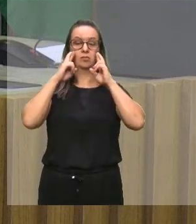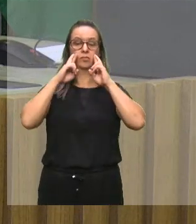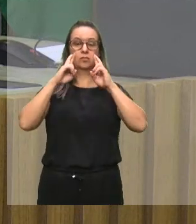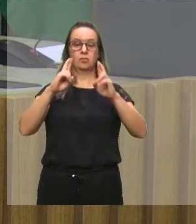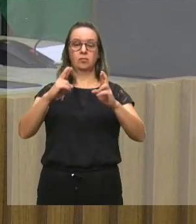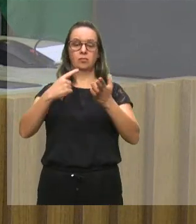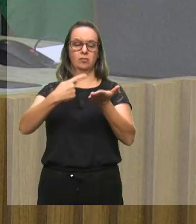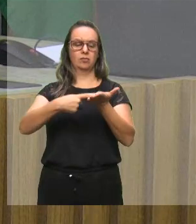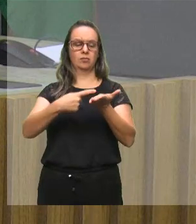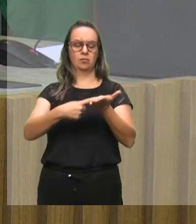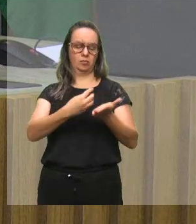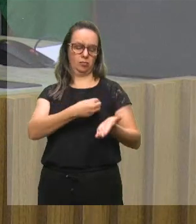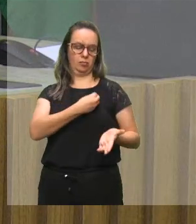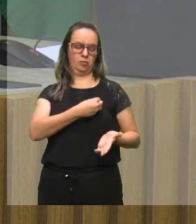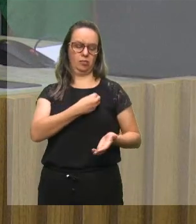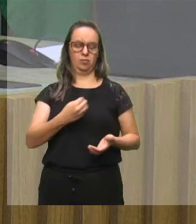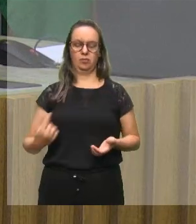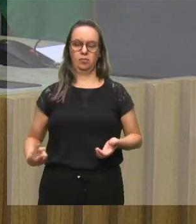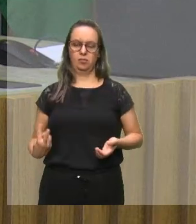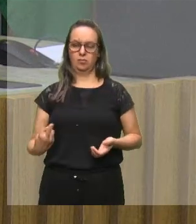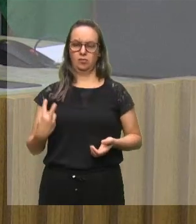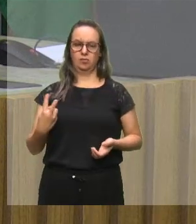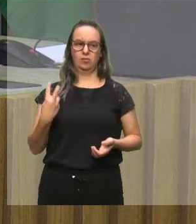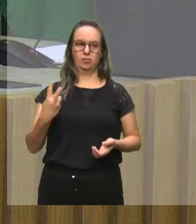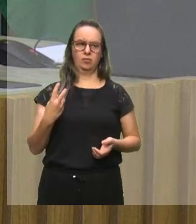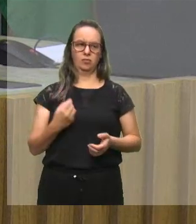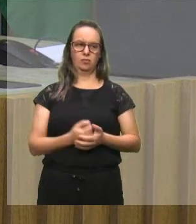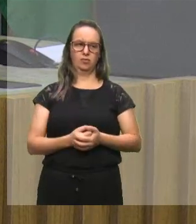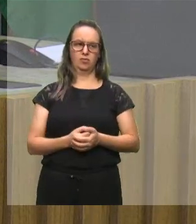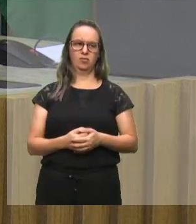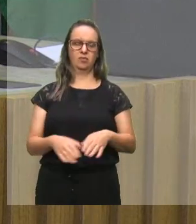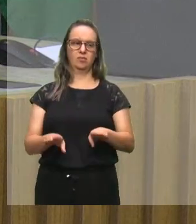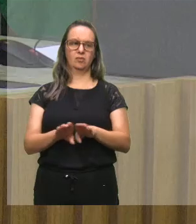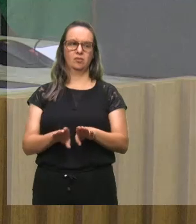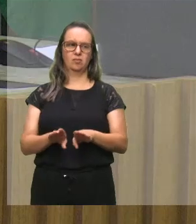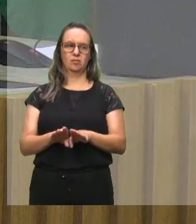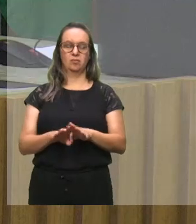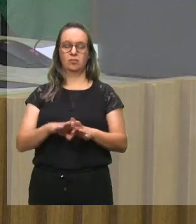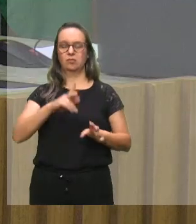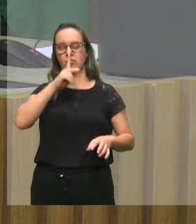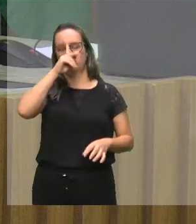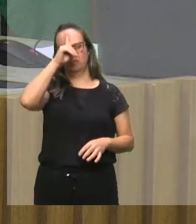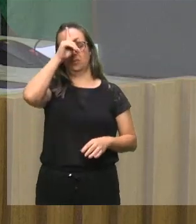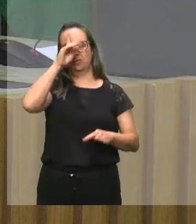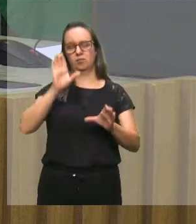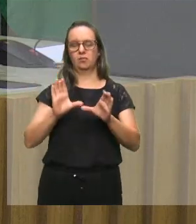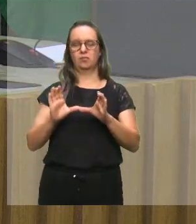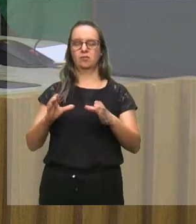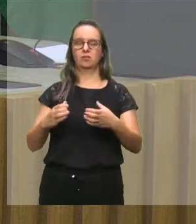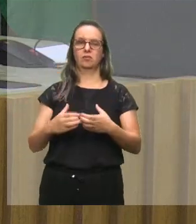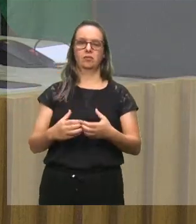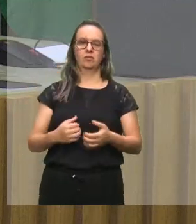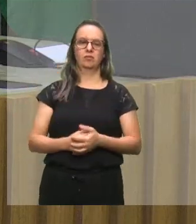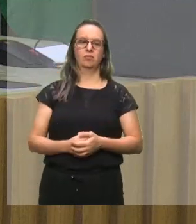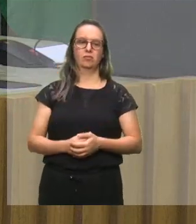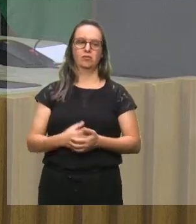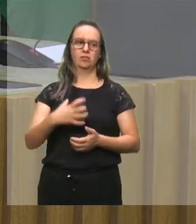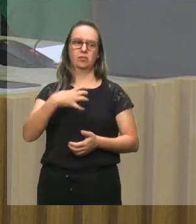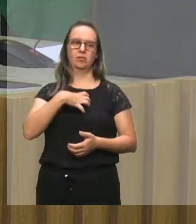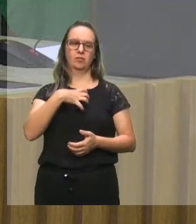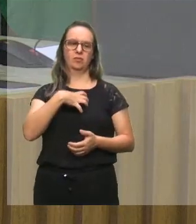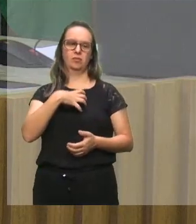com a valorização dos vínculos e, principalmente, com o fortalecimento comunitário e com sentimento de solidariedade e